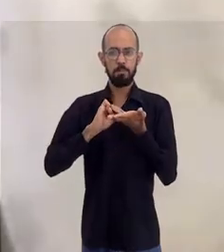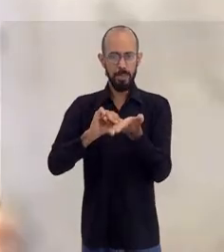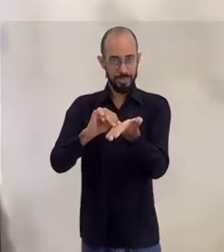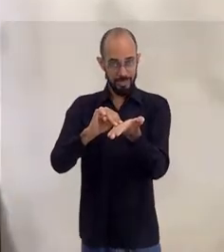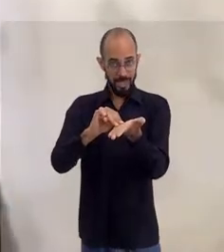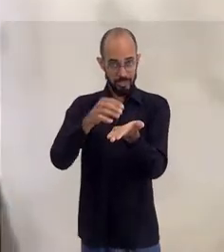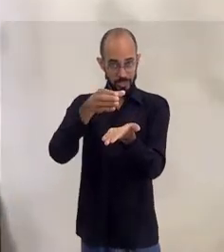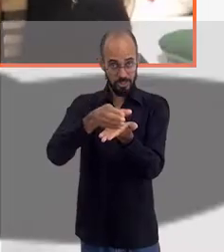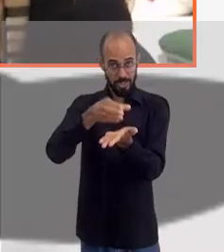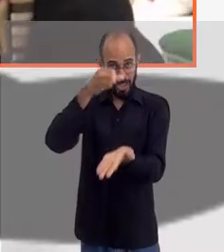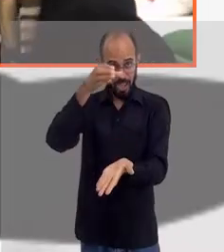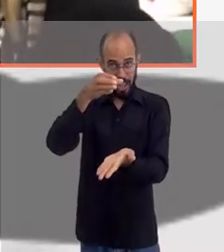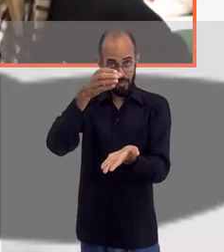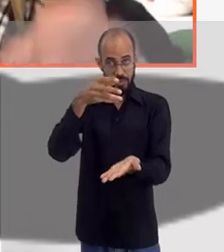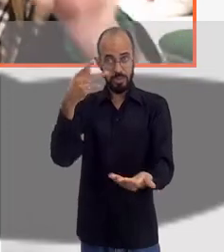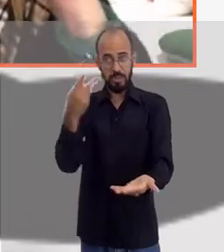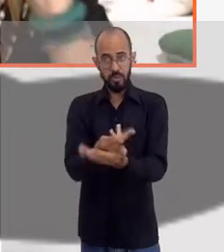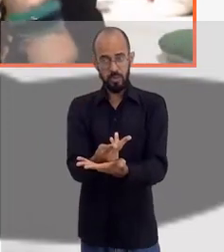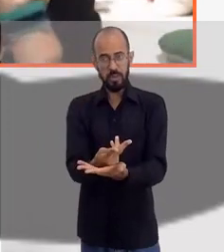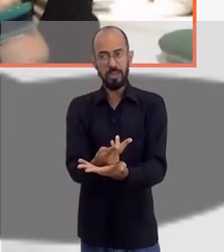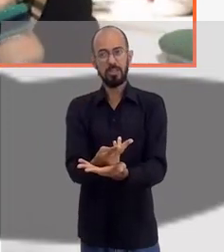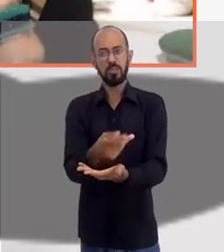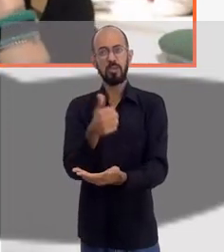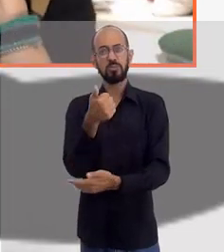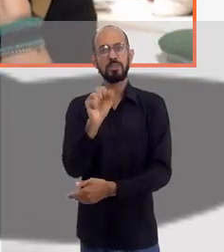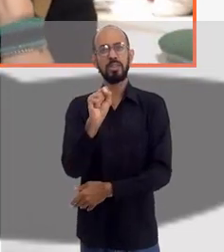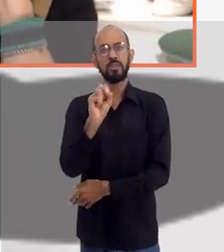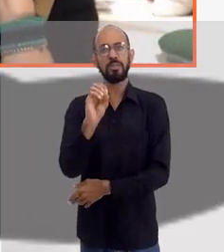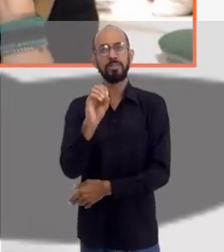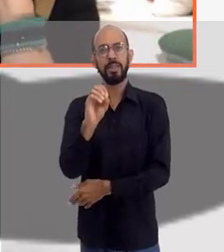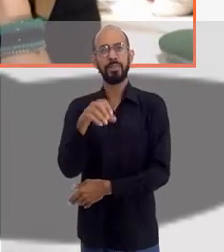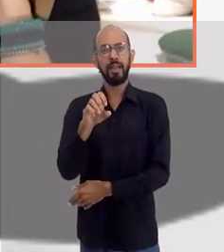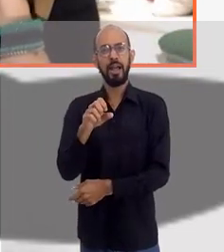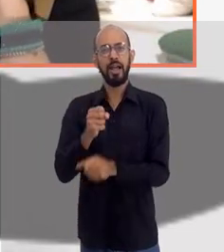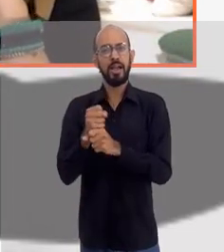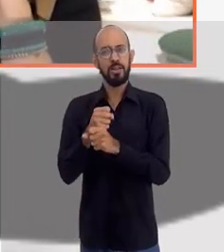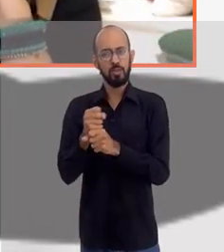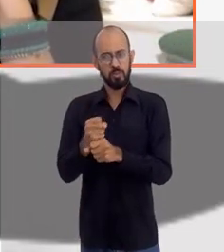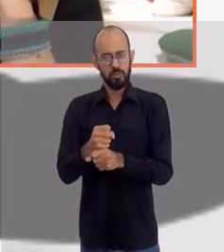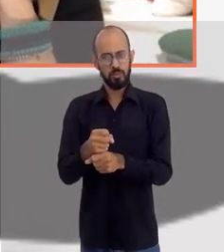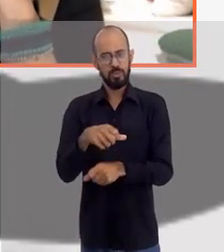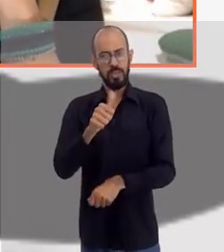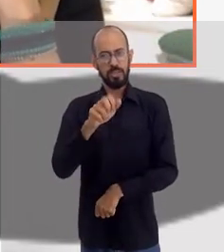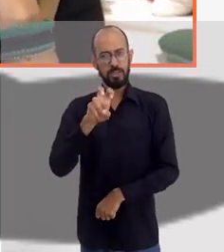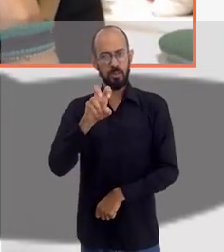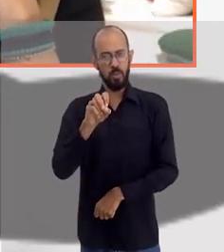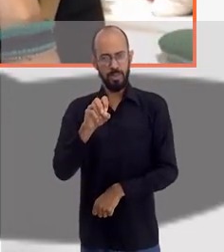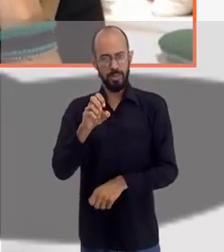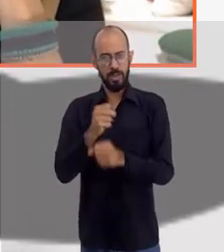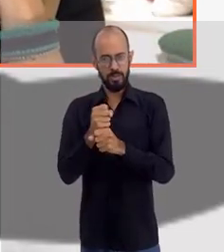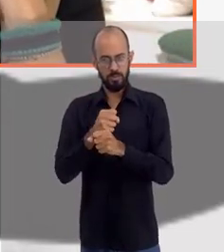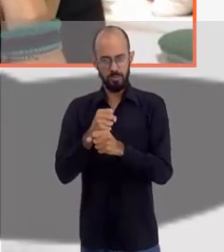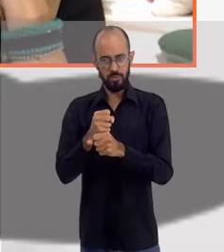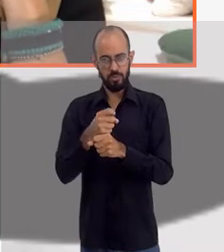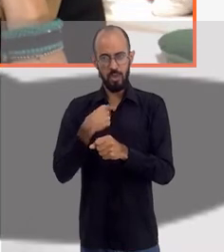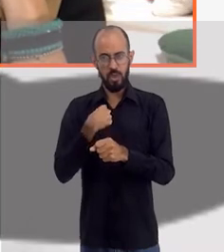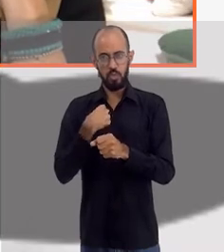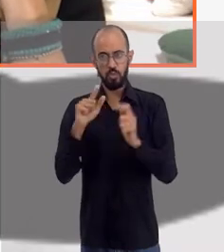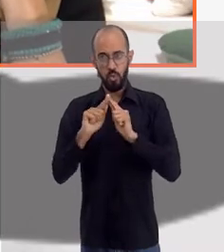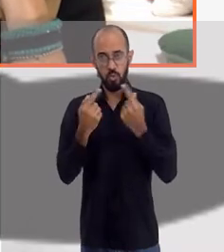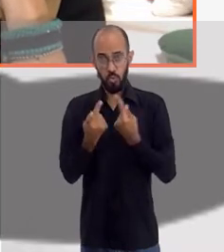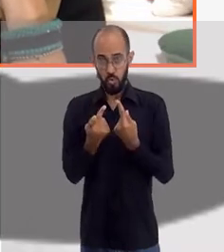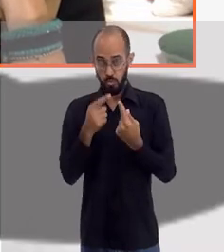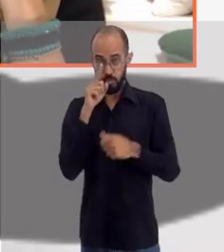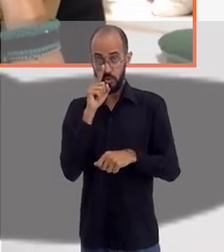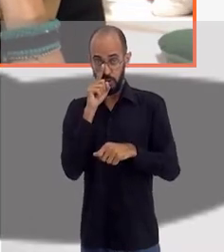mensagens em garrafas que são encontradas com 180 anos 150 anos aí eu sou do grupo